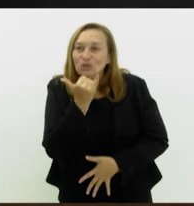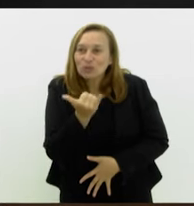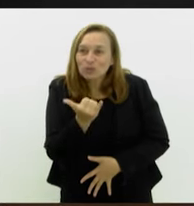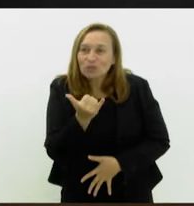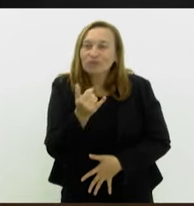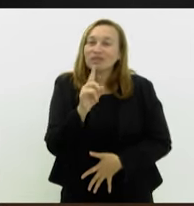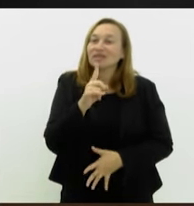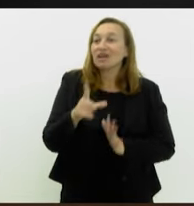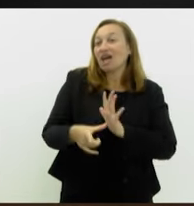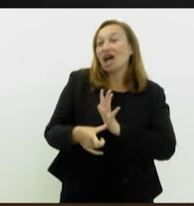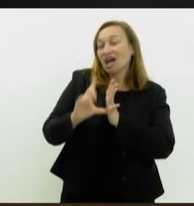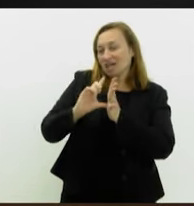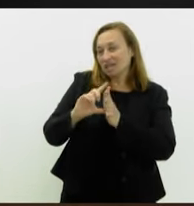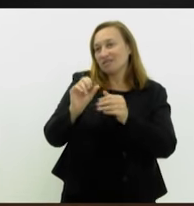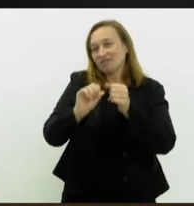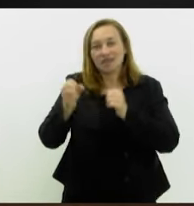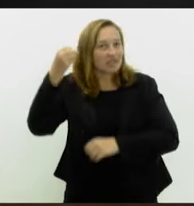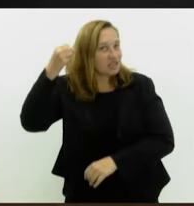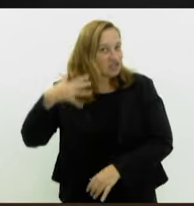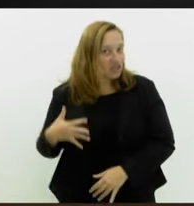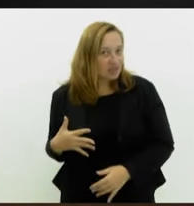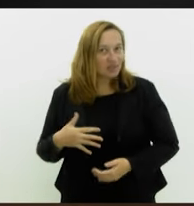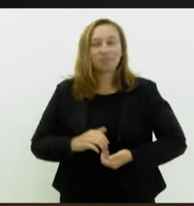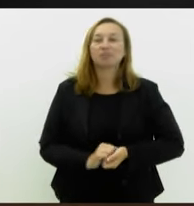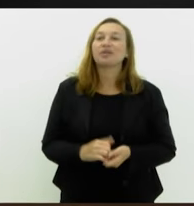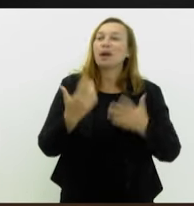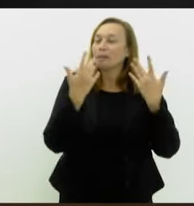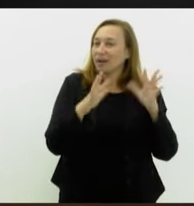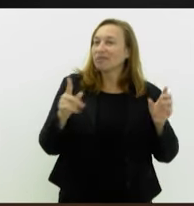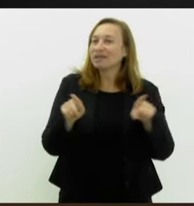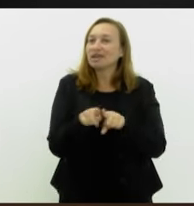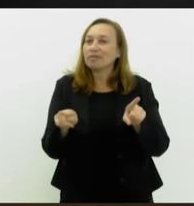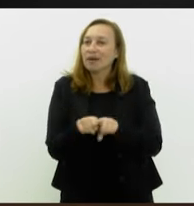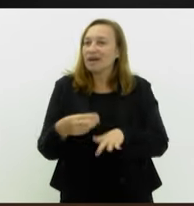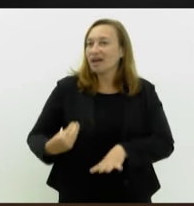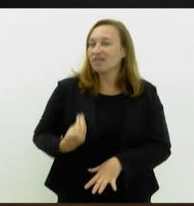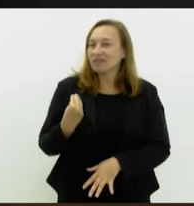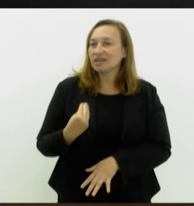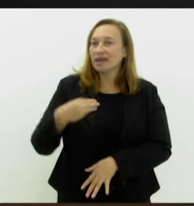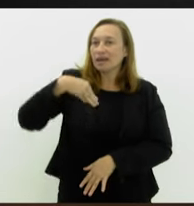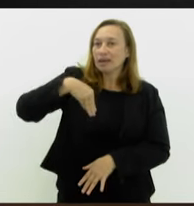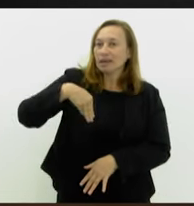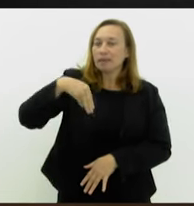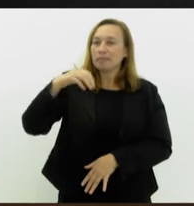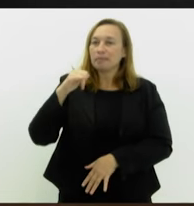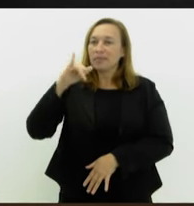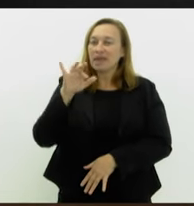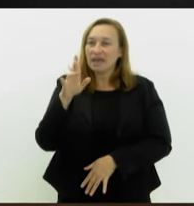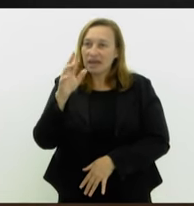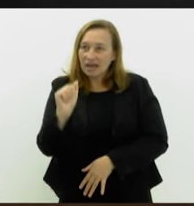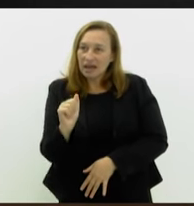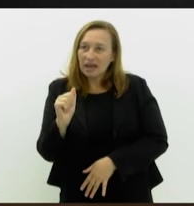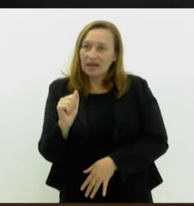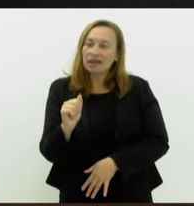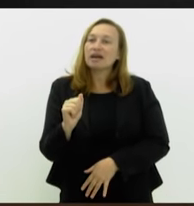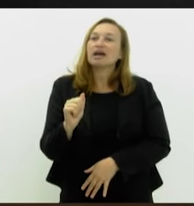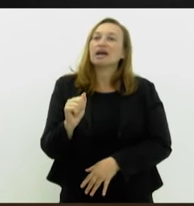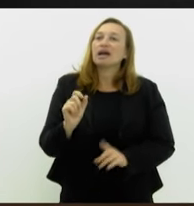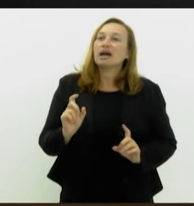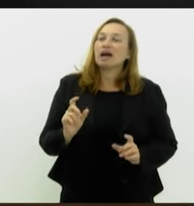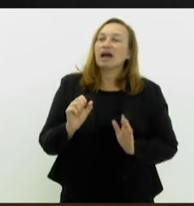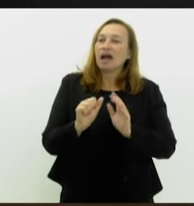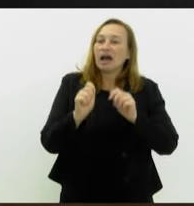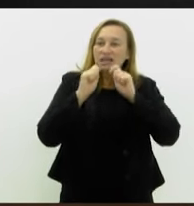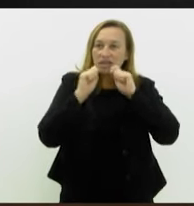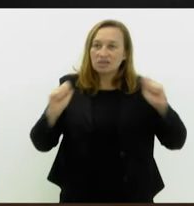por não ter feito essa autodeclaração saudar também a presença da Mila que é assessora deputada petrô que não pode